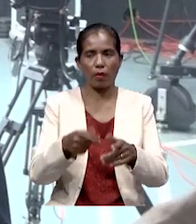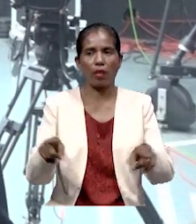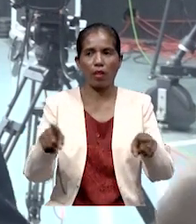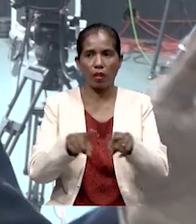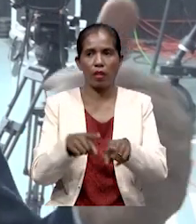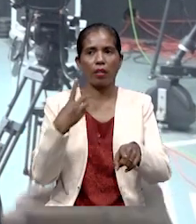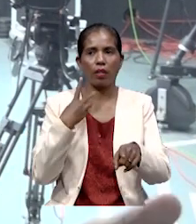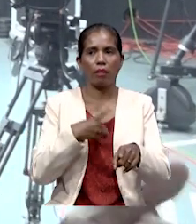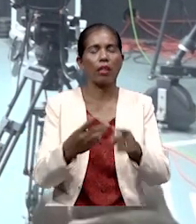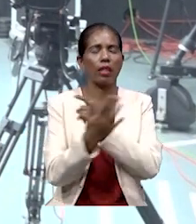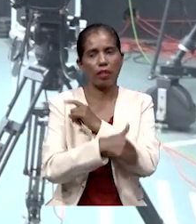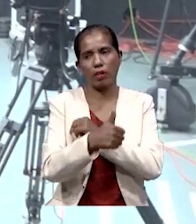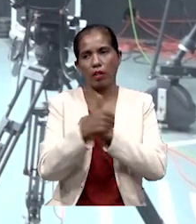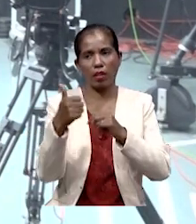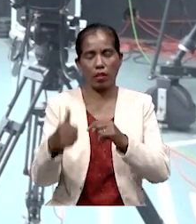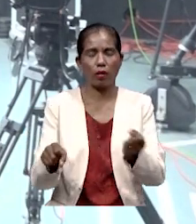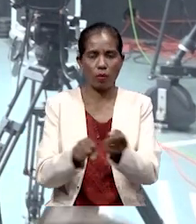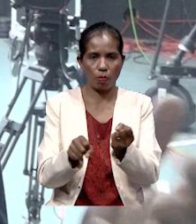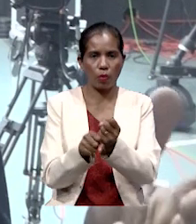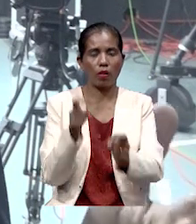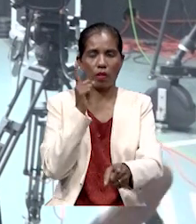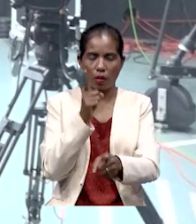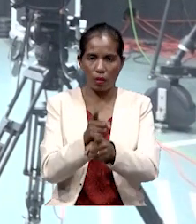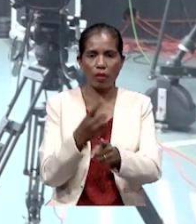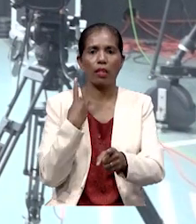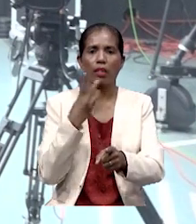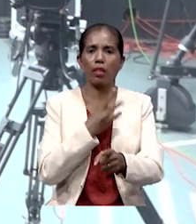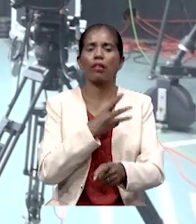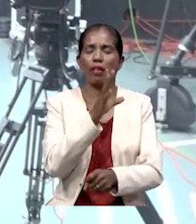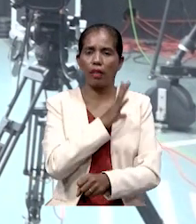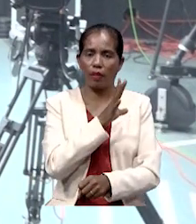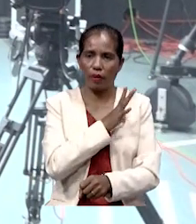itaner entrada, mas o país de ser nessa apoia te teves. E tem em Katak